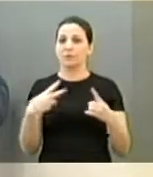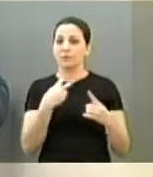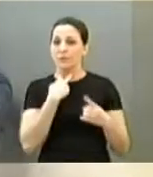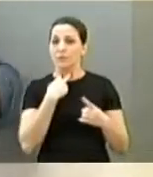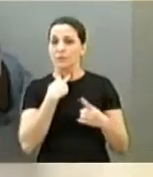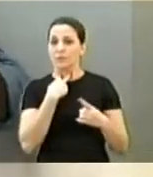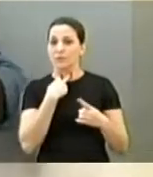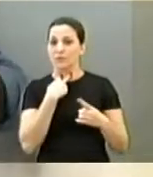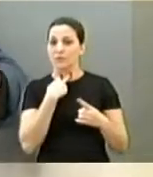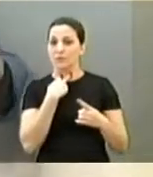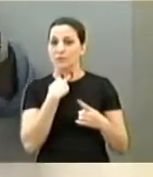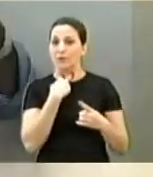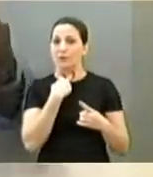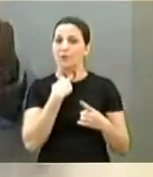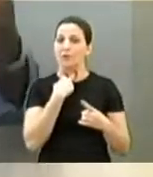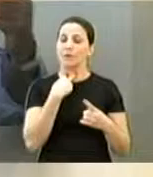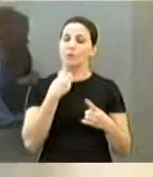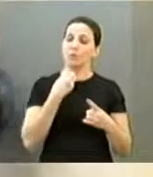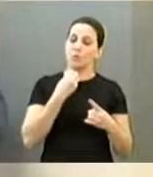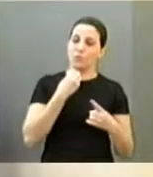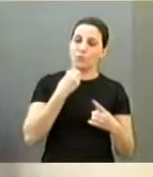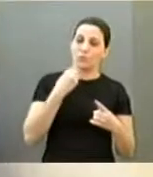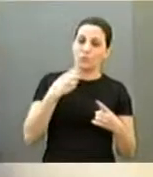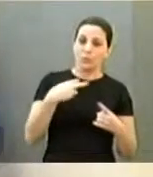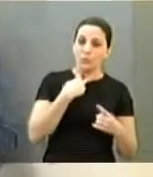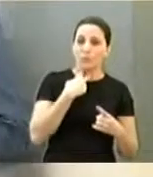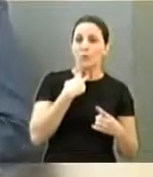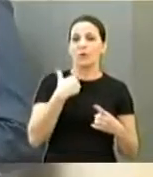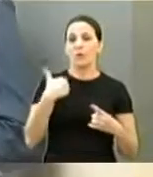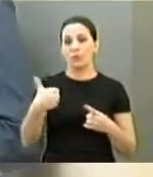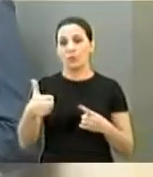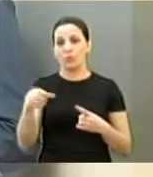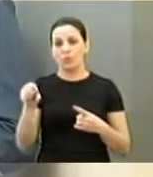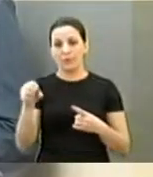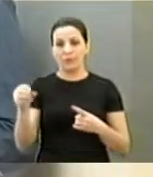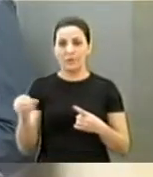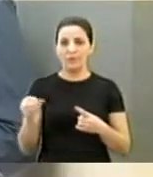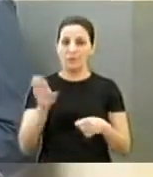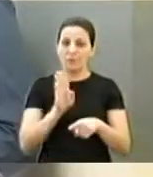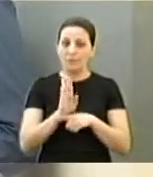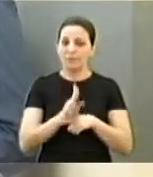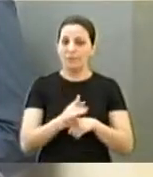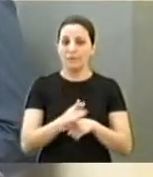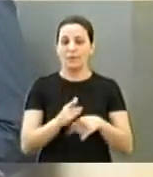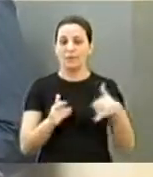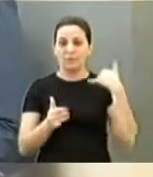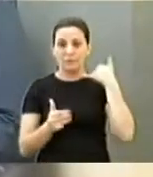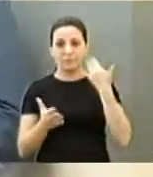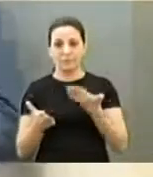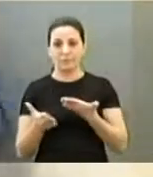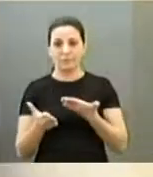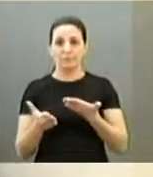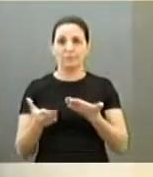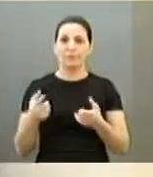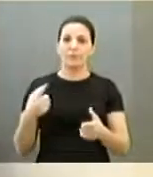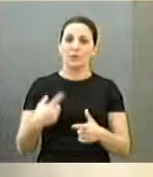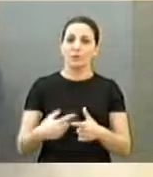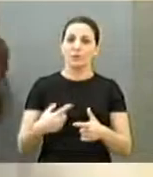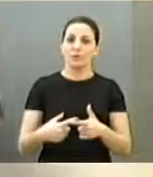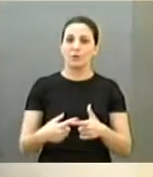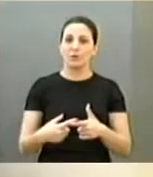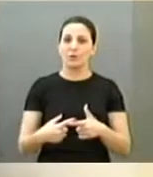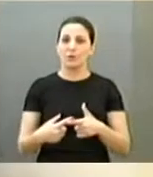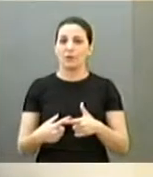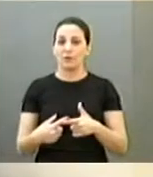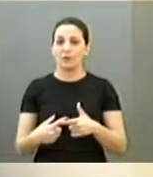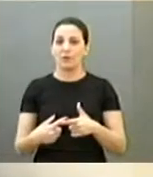190 que está sendo atendido lá na cidade de Ribeirão Preto. Porque no mapa lá não está a Rua Zero, está a Rua Carvalho